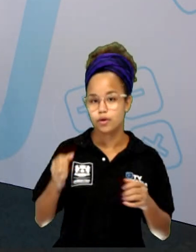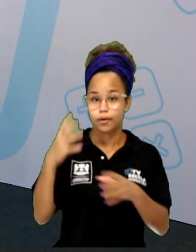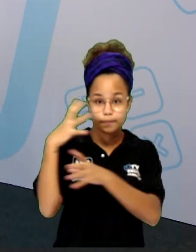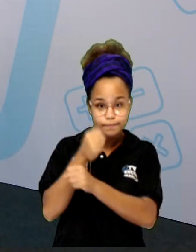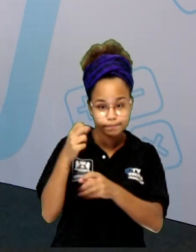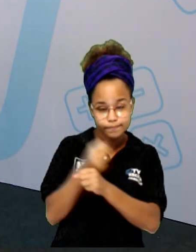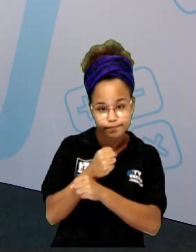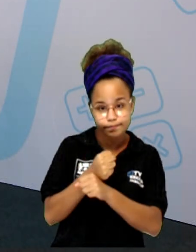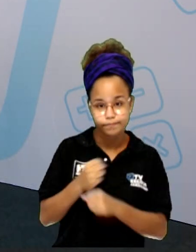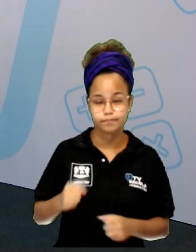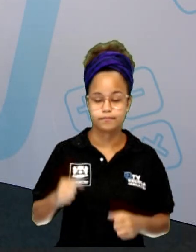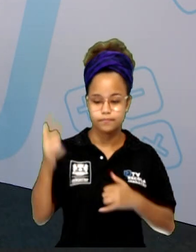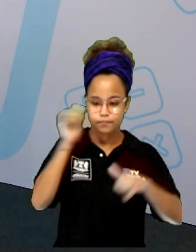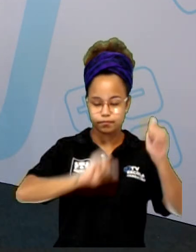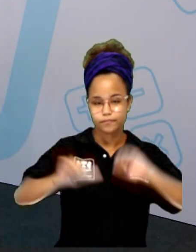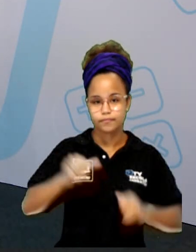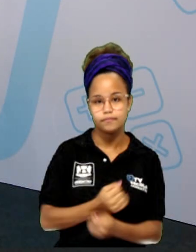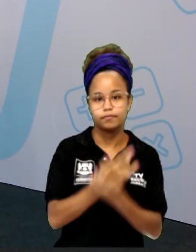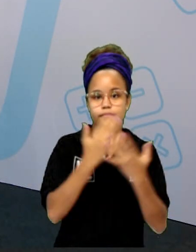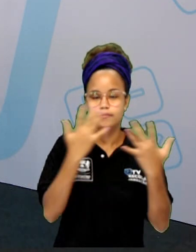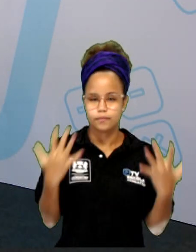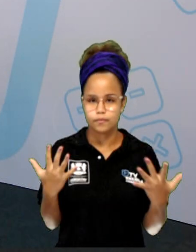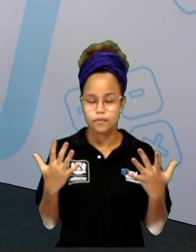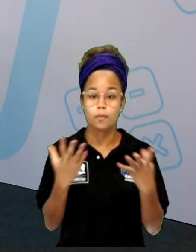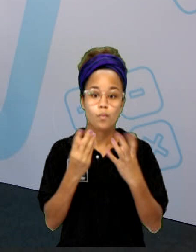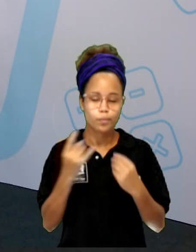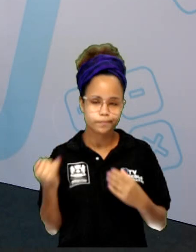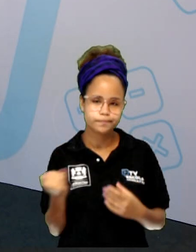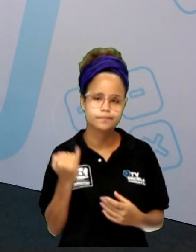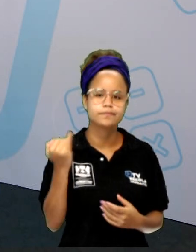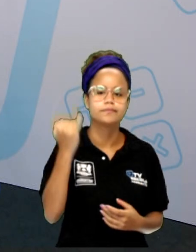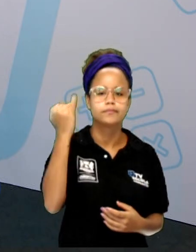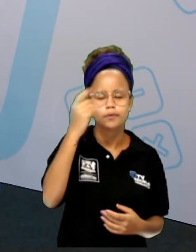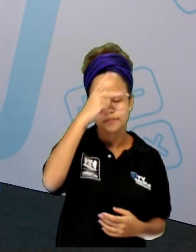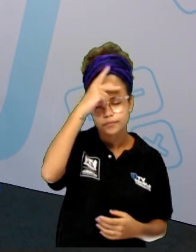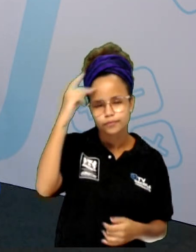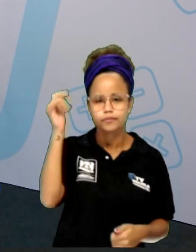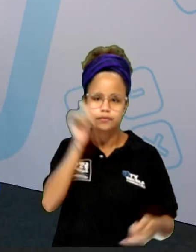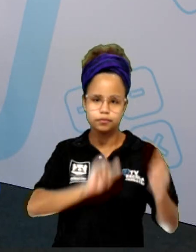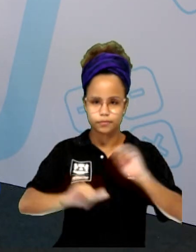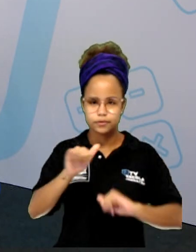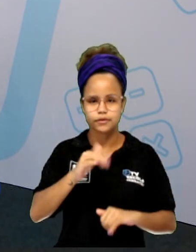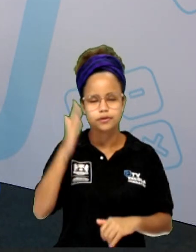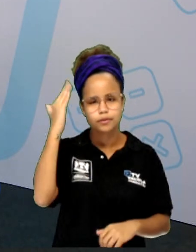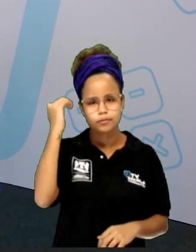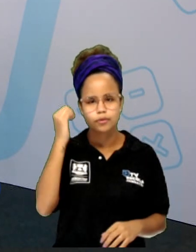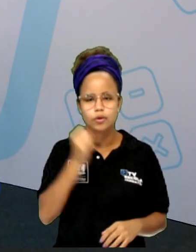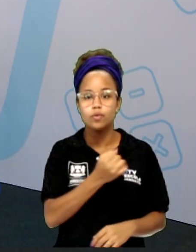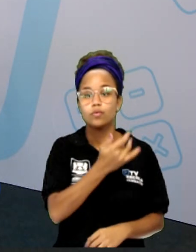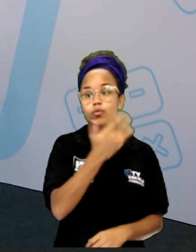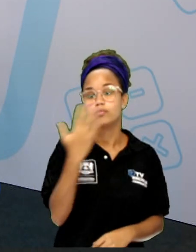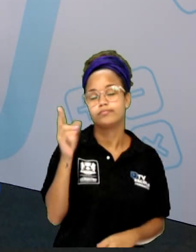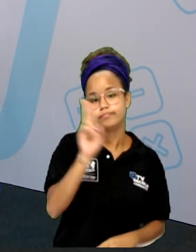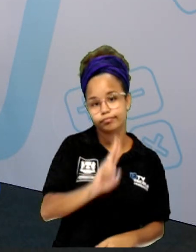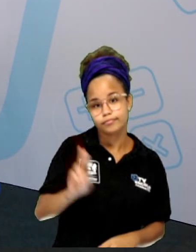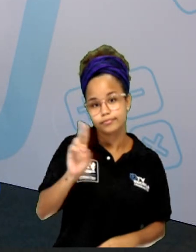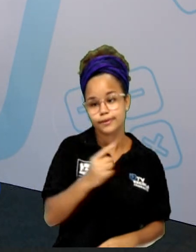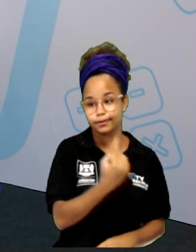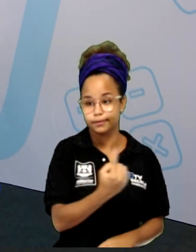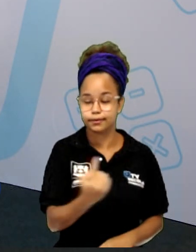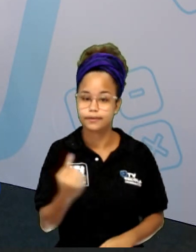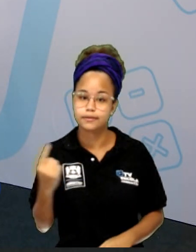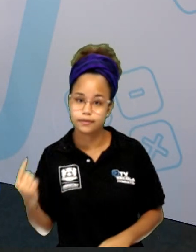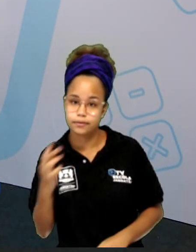estequiométricos. Esses cálculos são muito importantes para os químicos saberem quanto vai usar em cada reação.